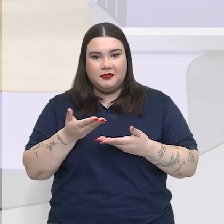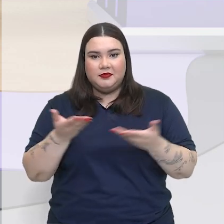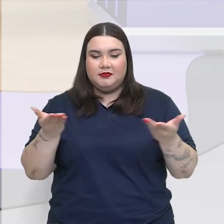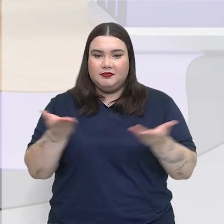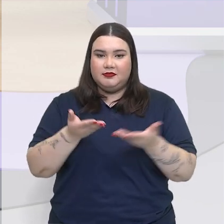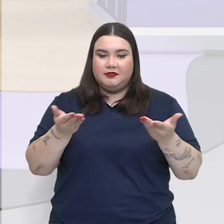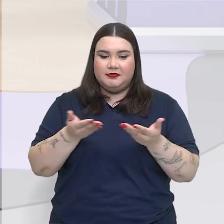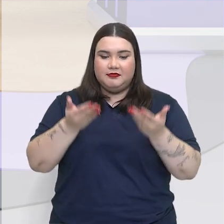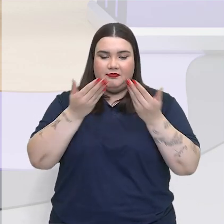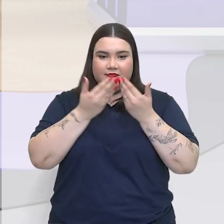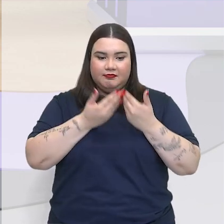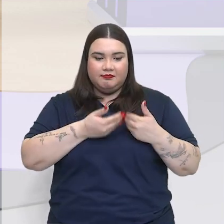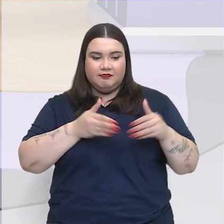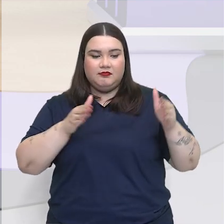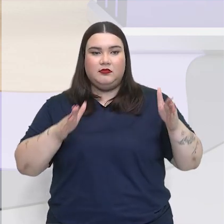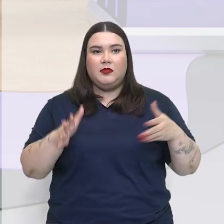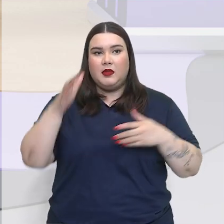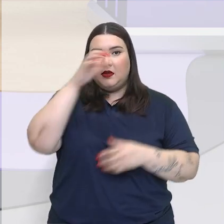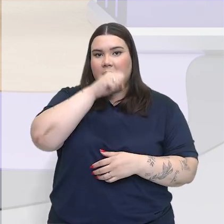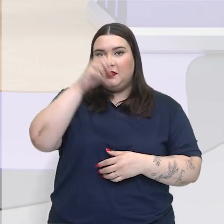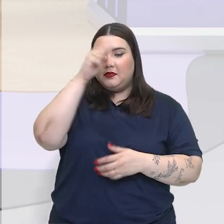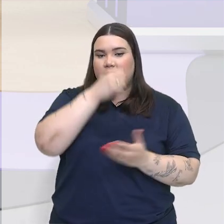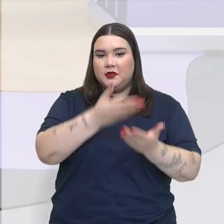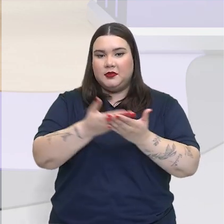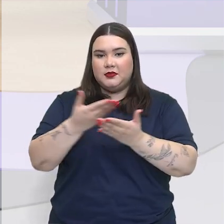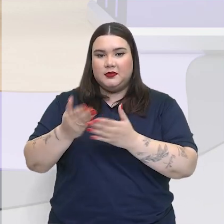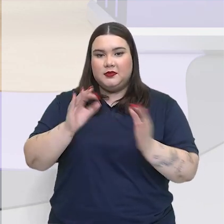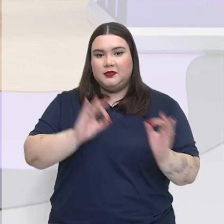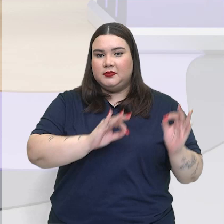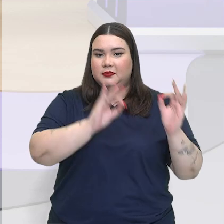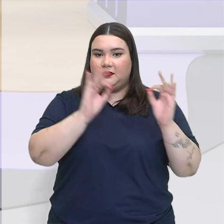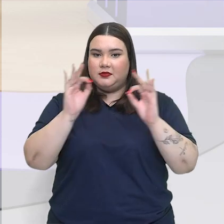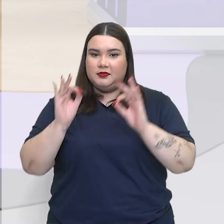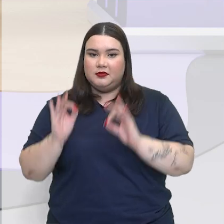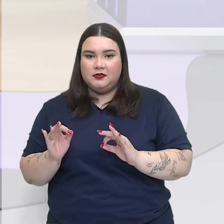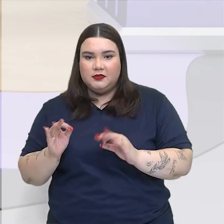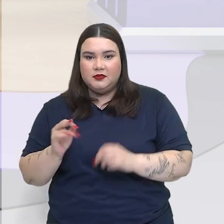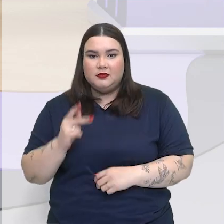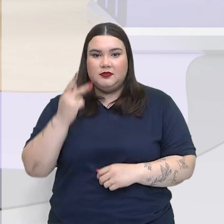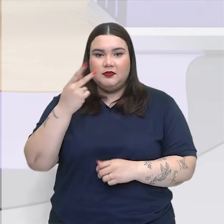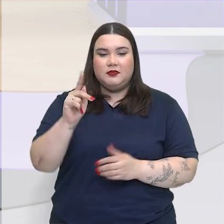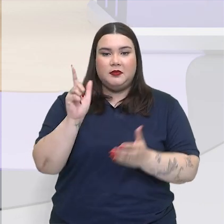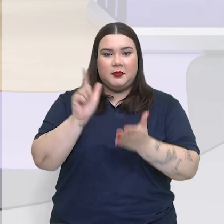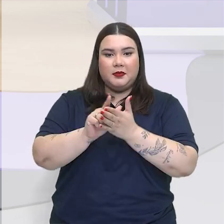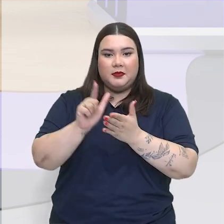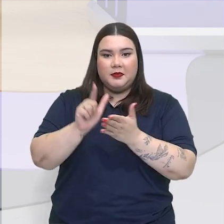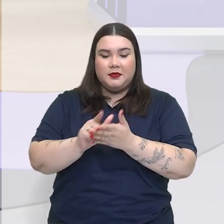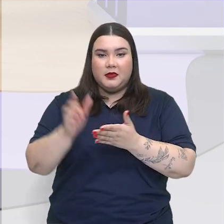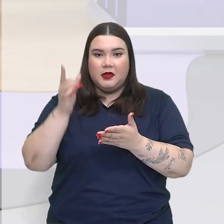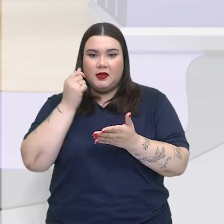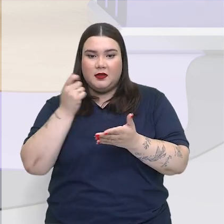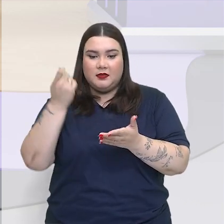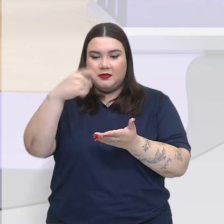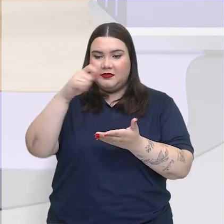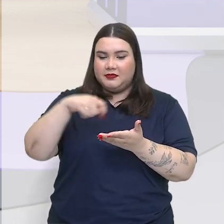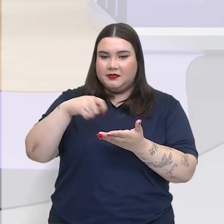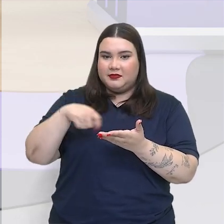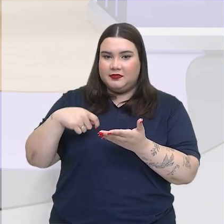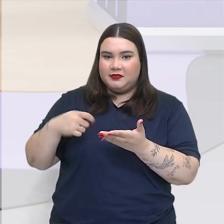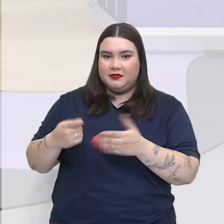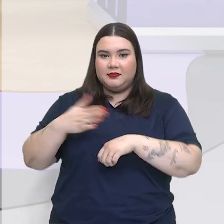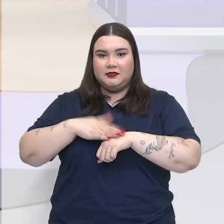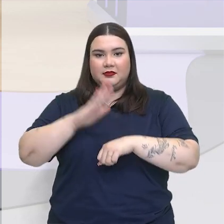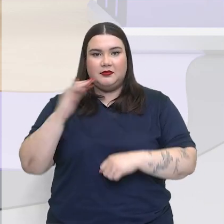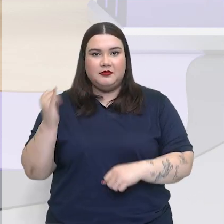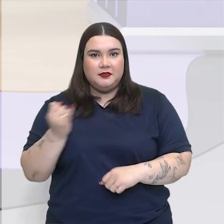aula, pegar seu papel, seu lápis, sua caneta, fazer as anotações que são muito importantes e juntos